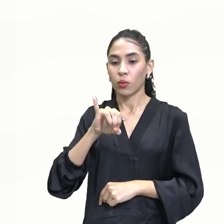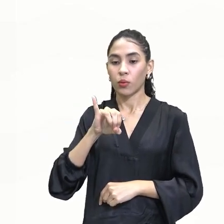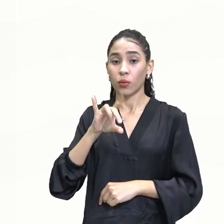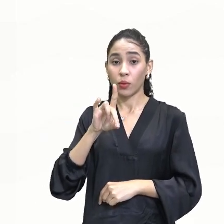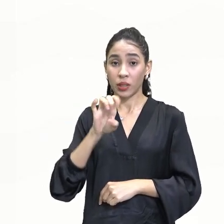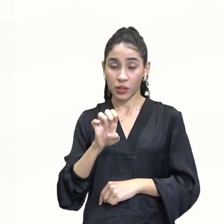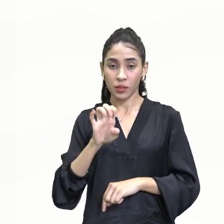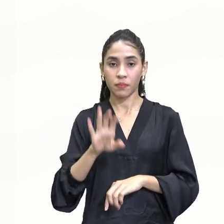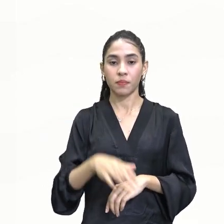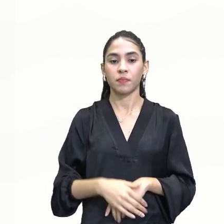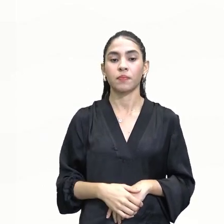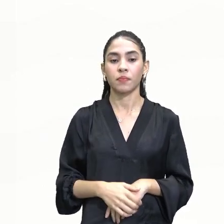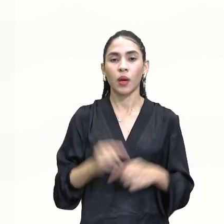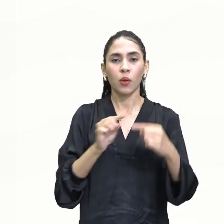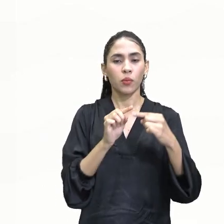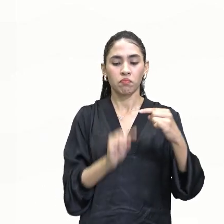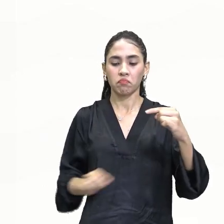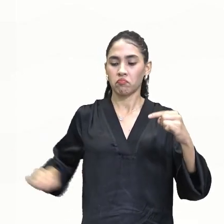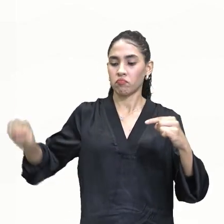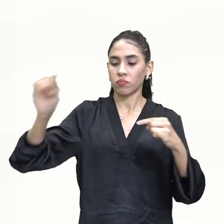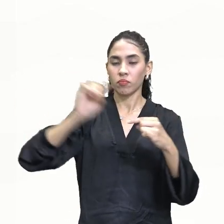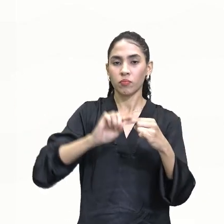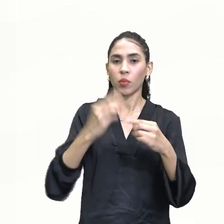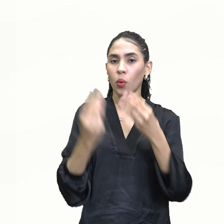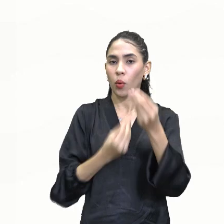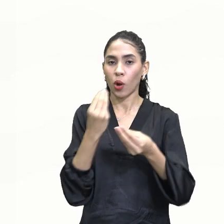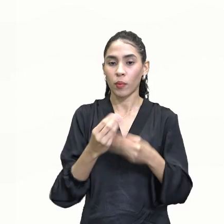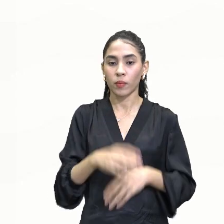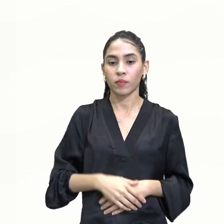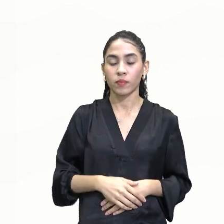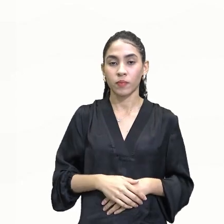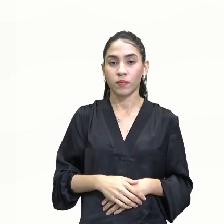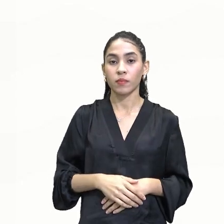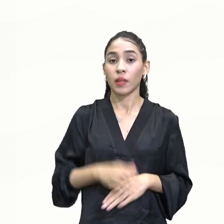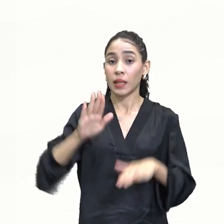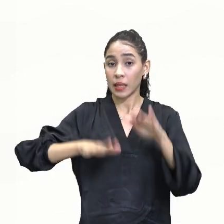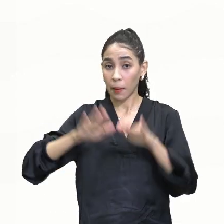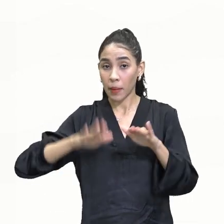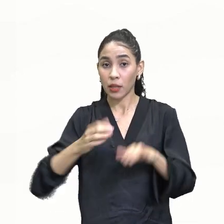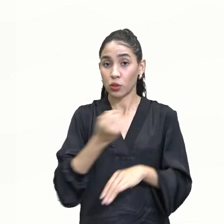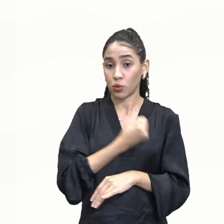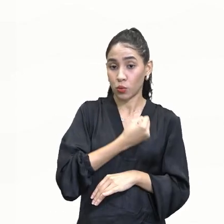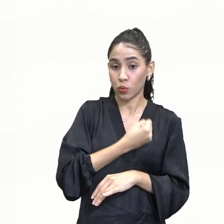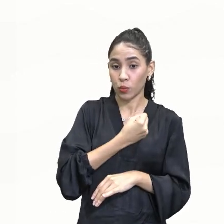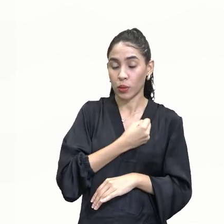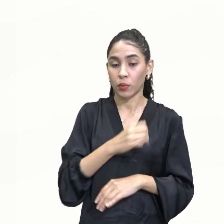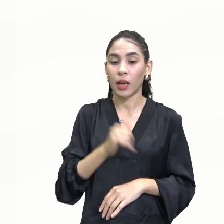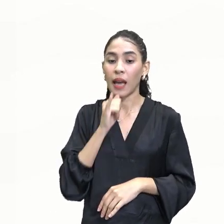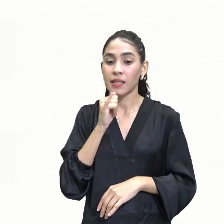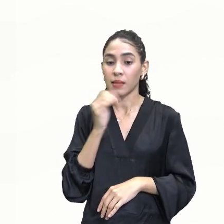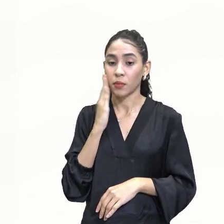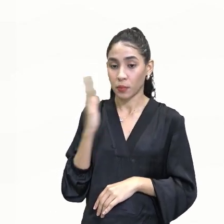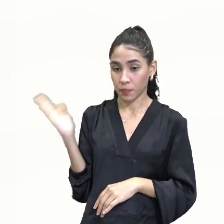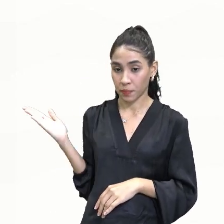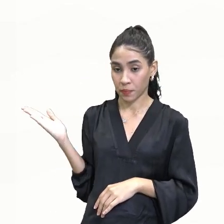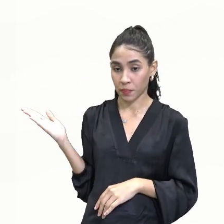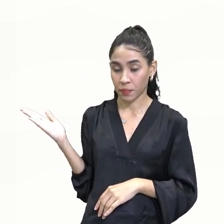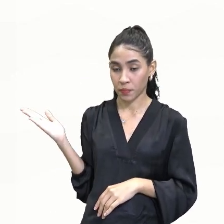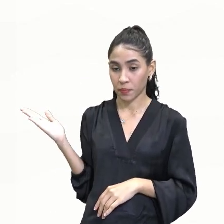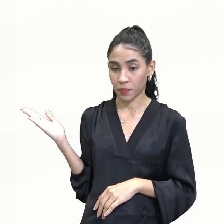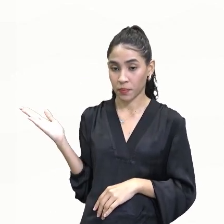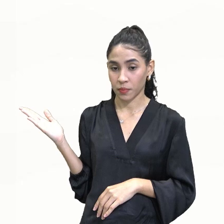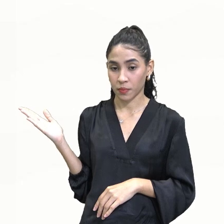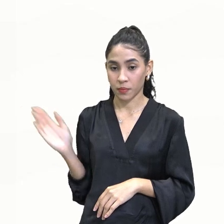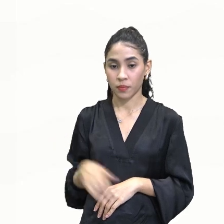completo, professora? Ele vai oscilar ali, como eu já falei para vocês, entre os seus valores máximo e mínimo. Tudo